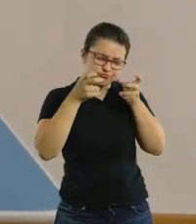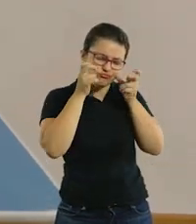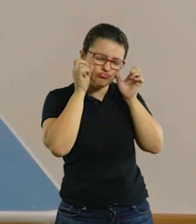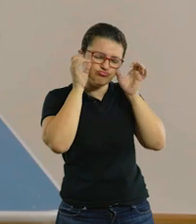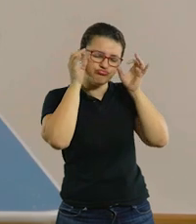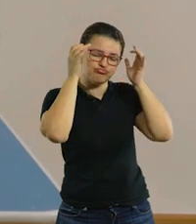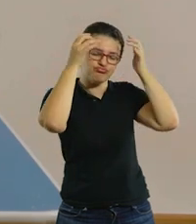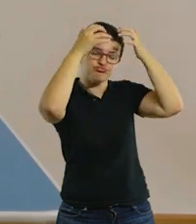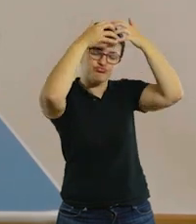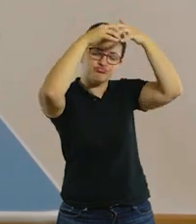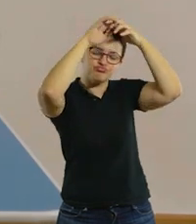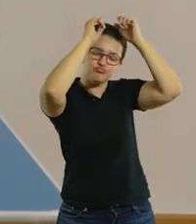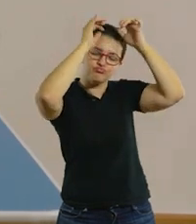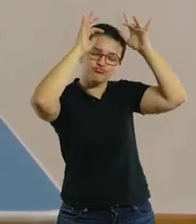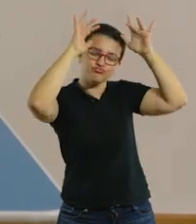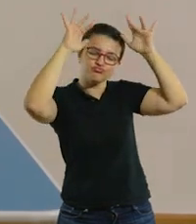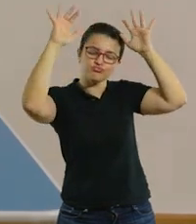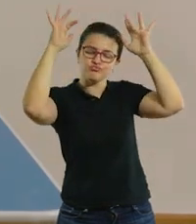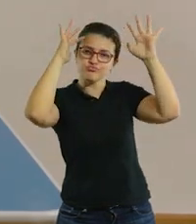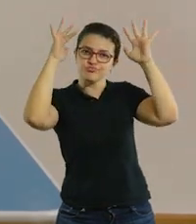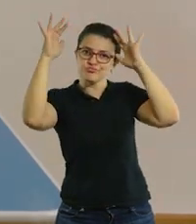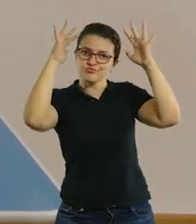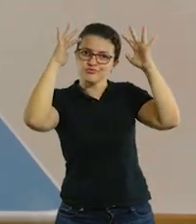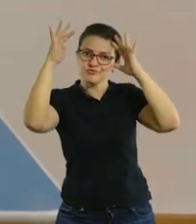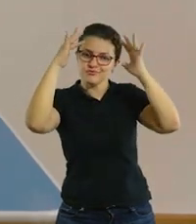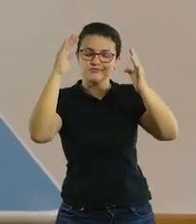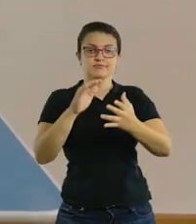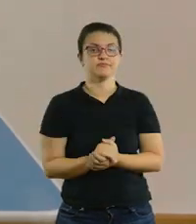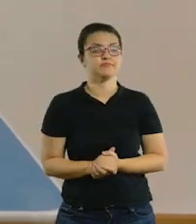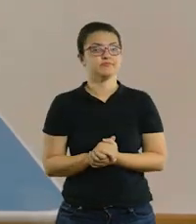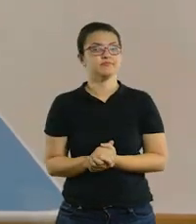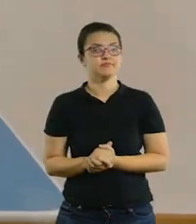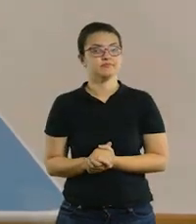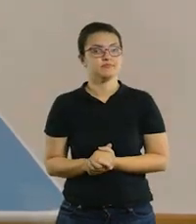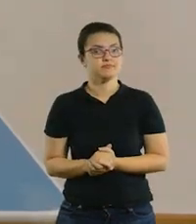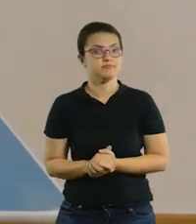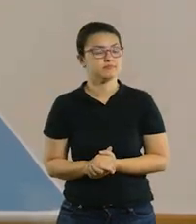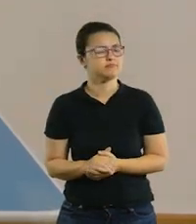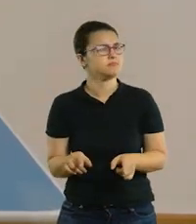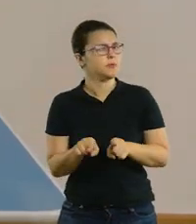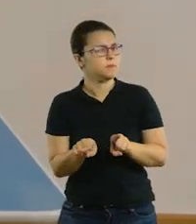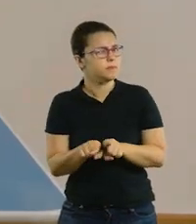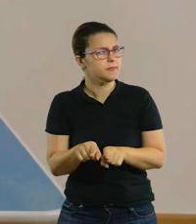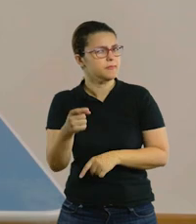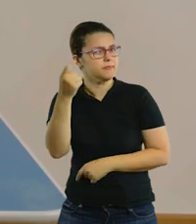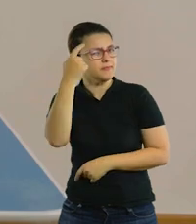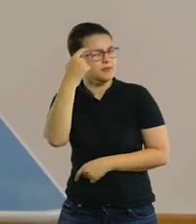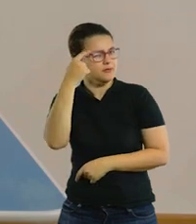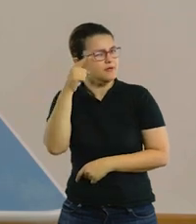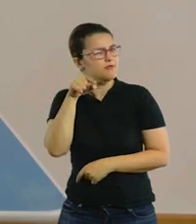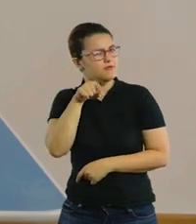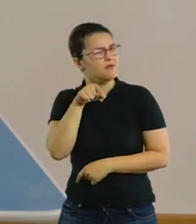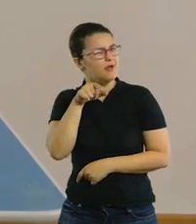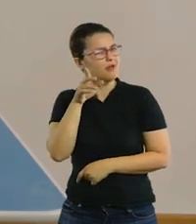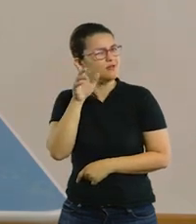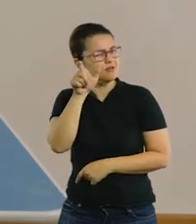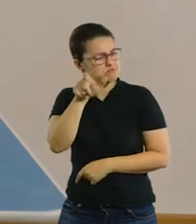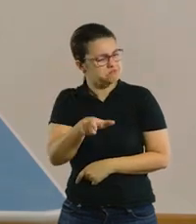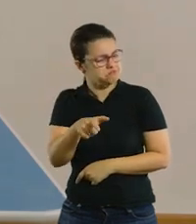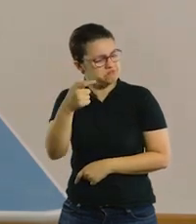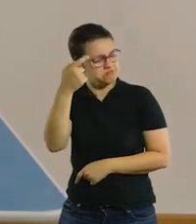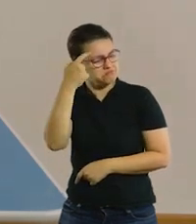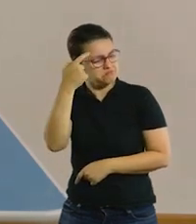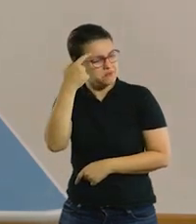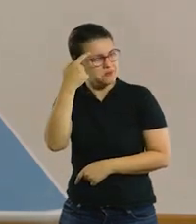nos leva a sonhar. Além do mais, podemos pensar o seguinte: já imaginou a